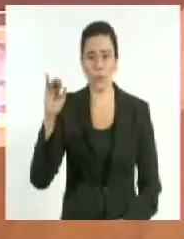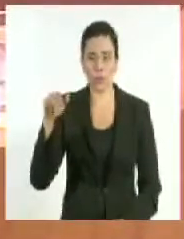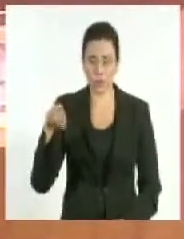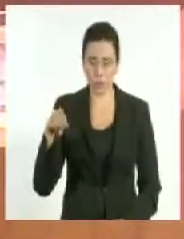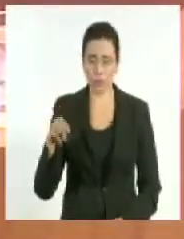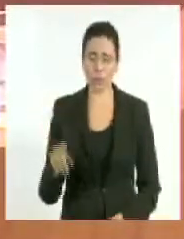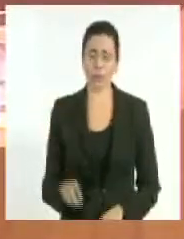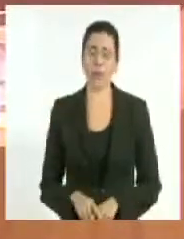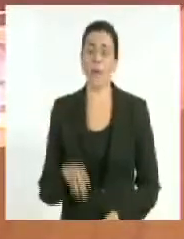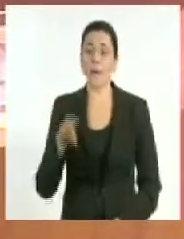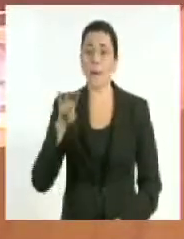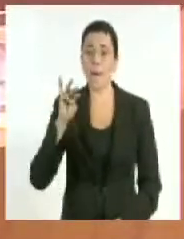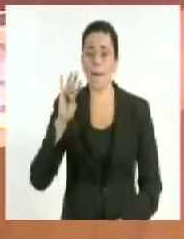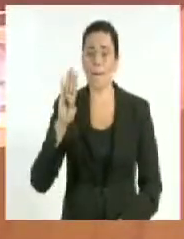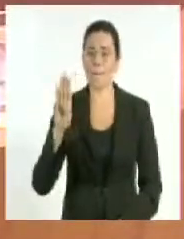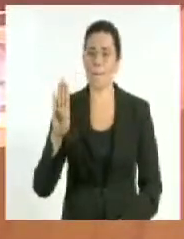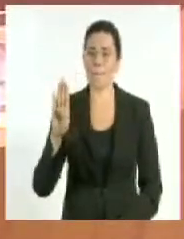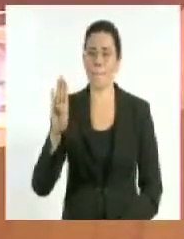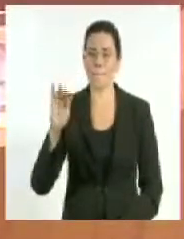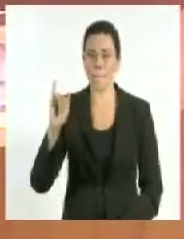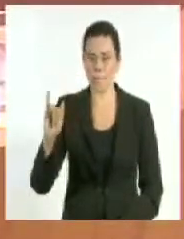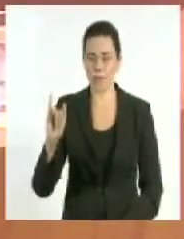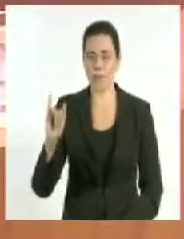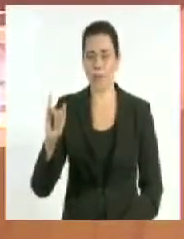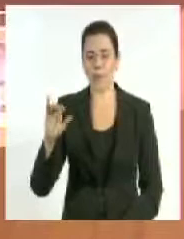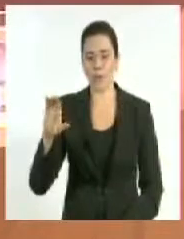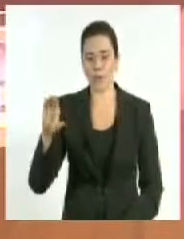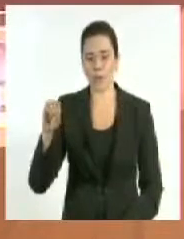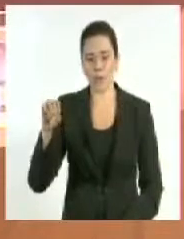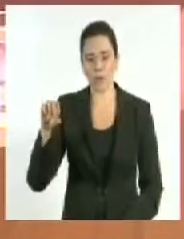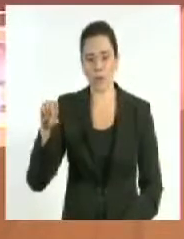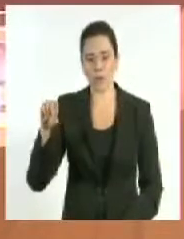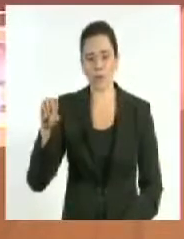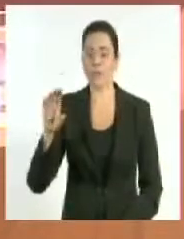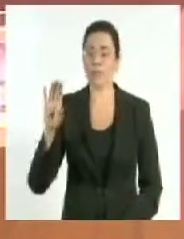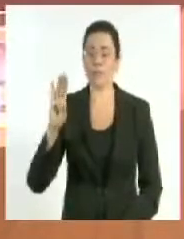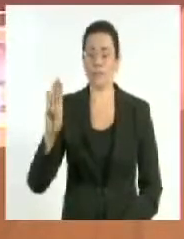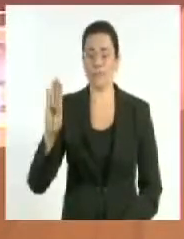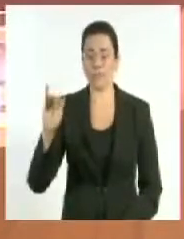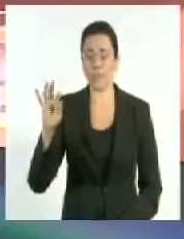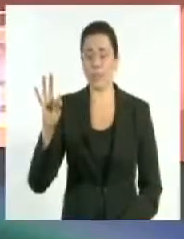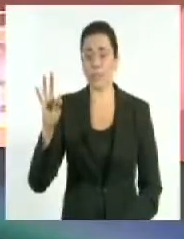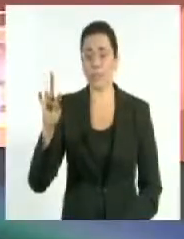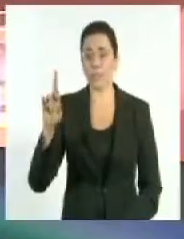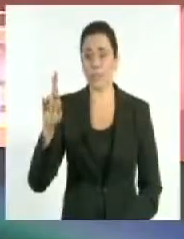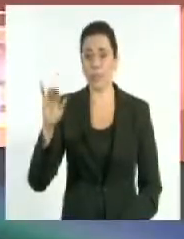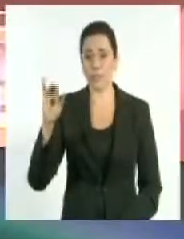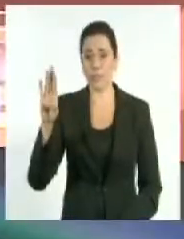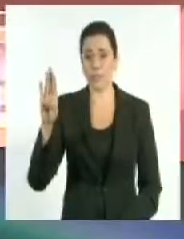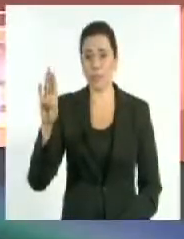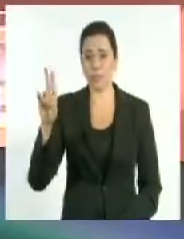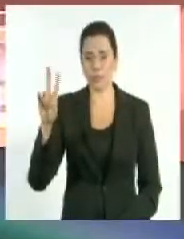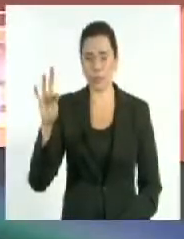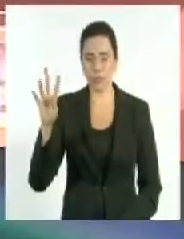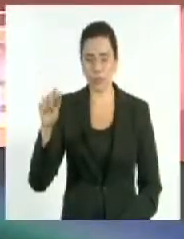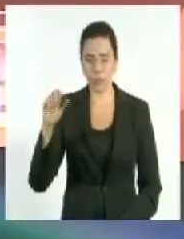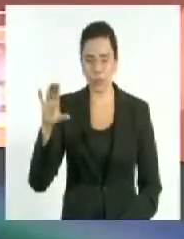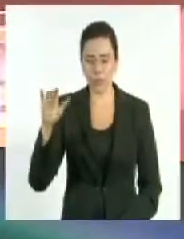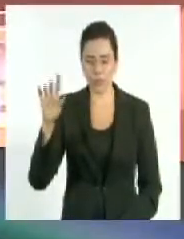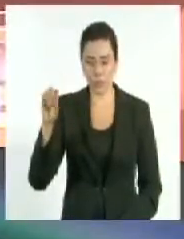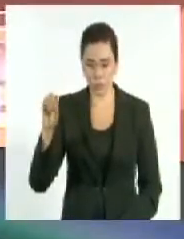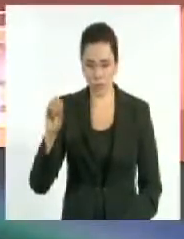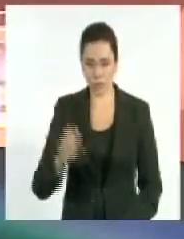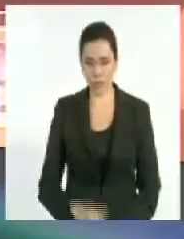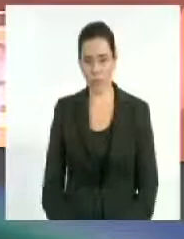aí eu peço a atenção do deputado Eduardo Braide sobre a questão da bitributação. Porque existe já